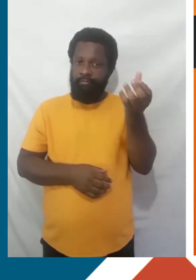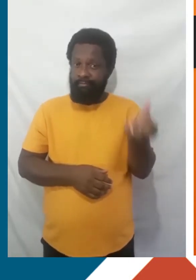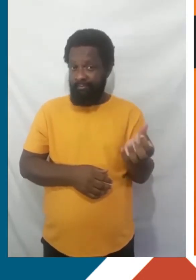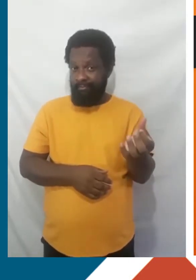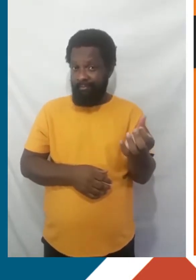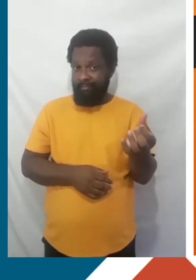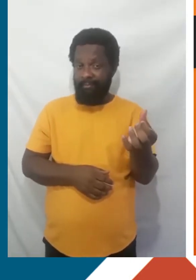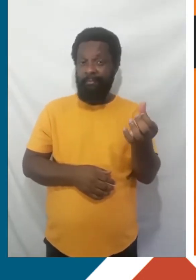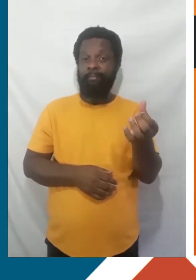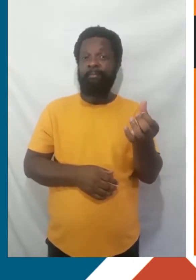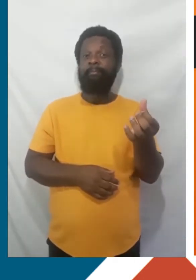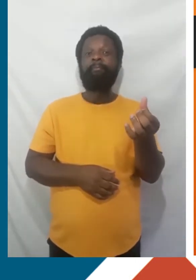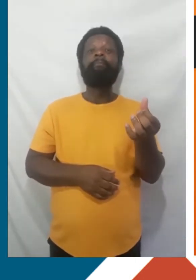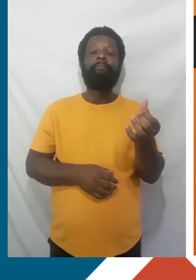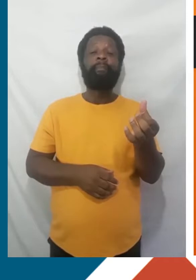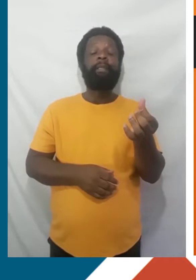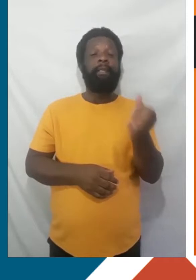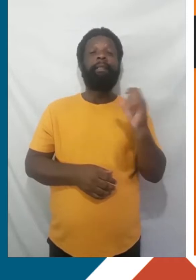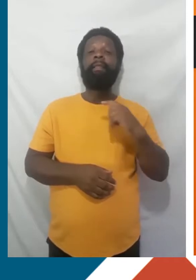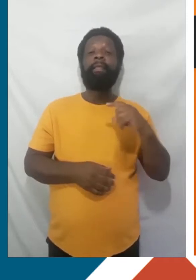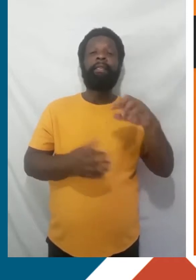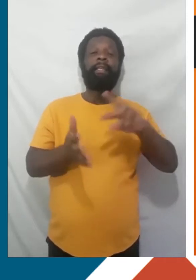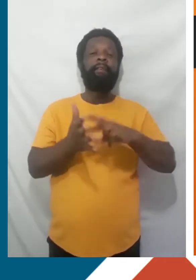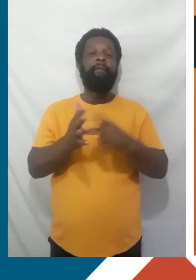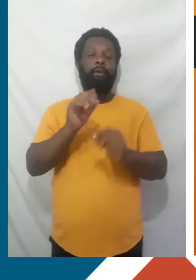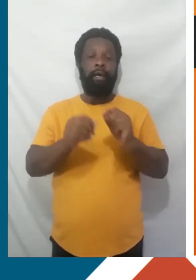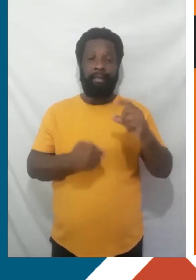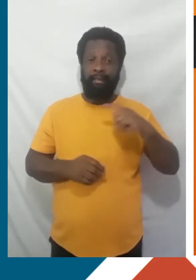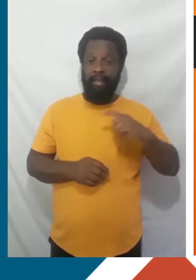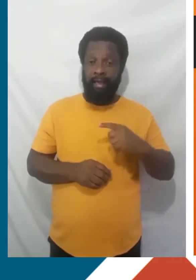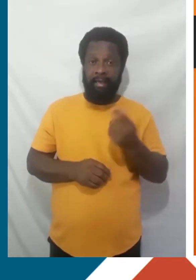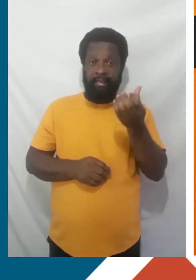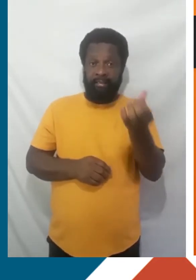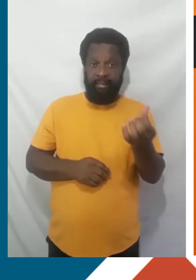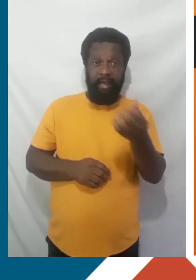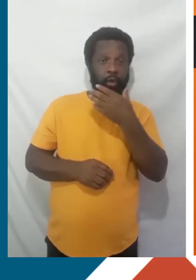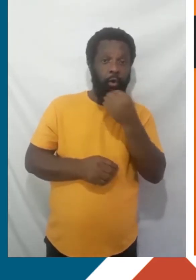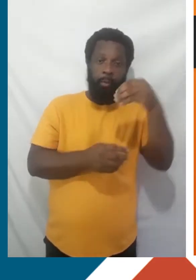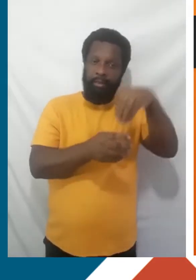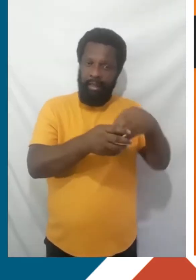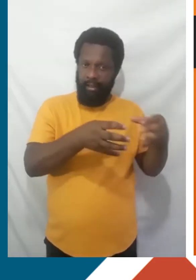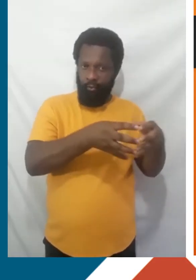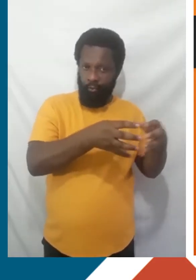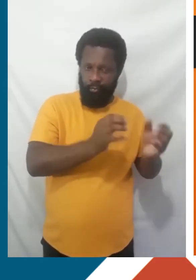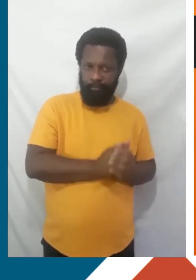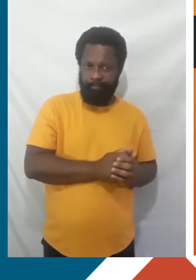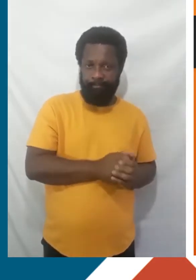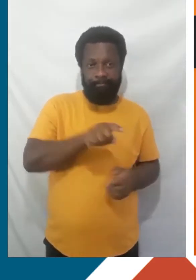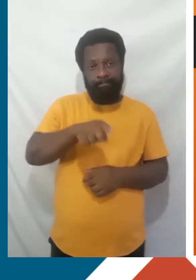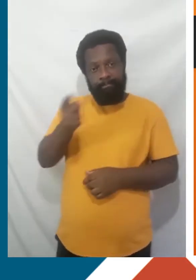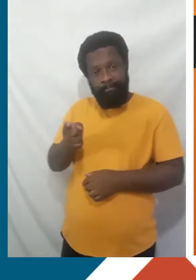4, 5, 6. Então, significa dizer que temos 6 homens nesse